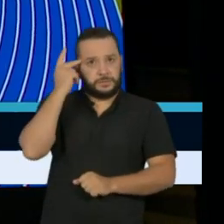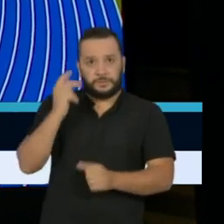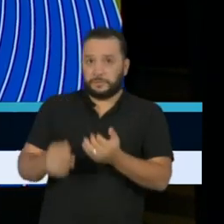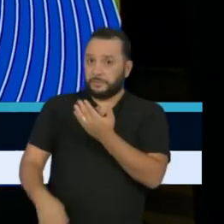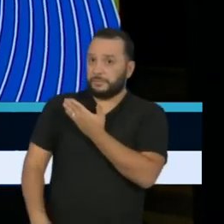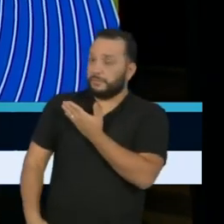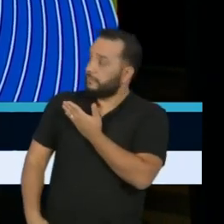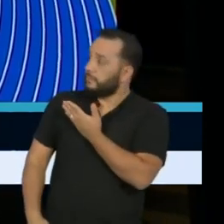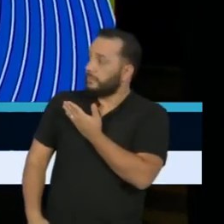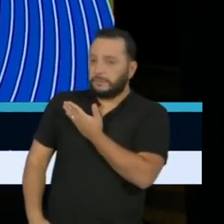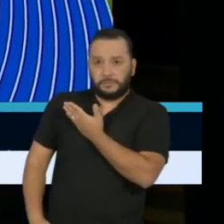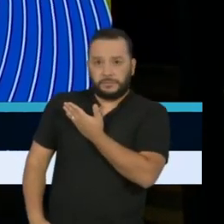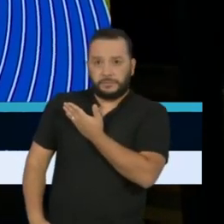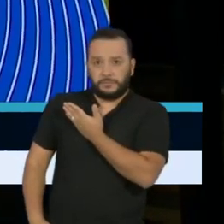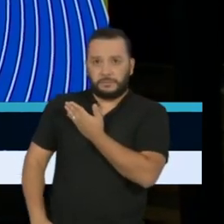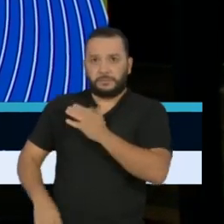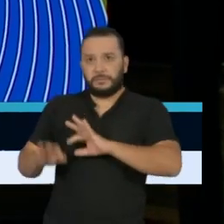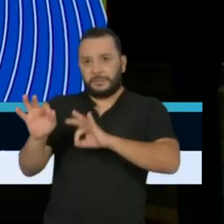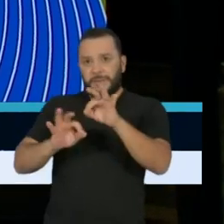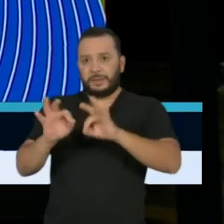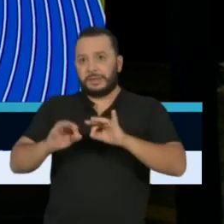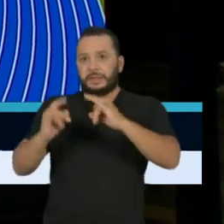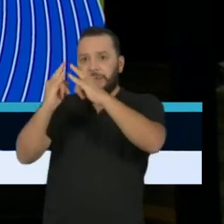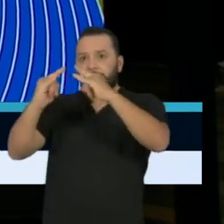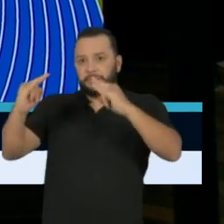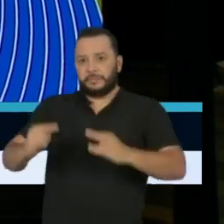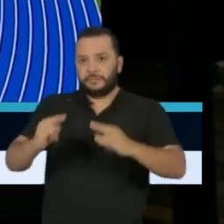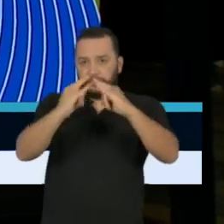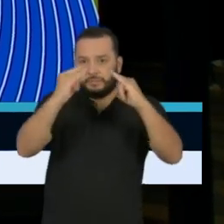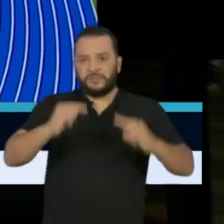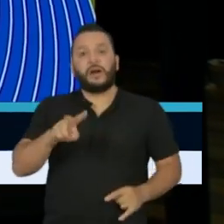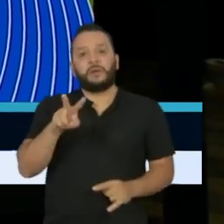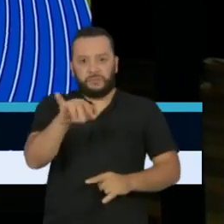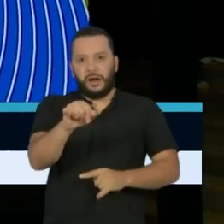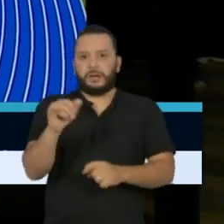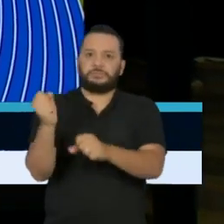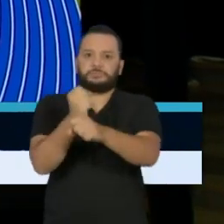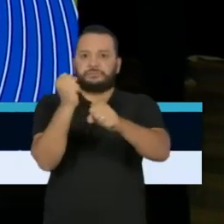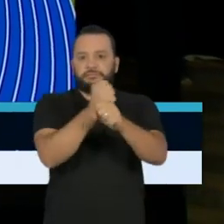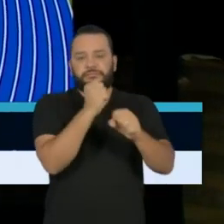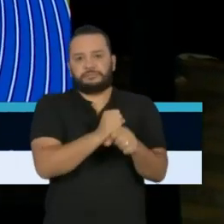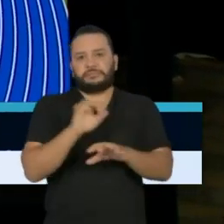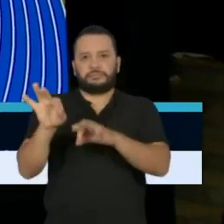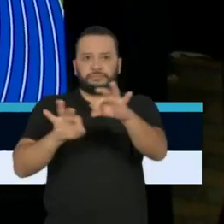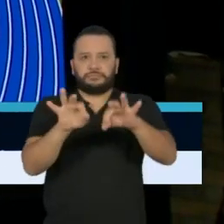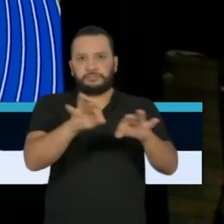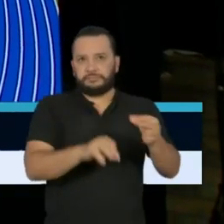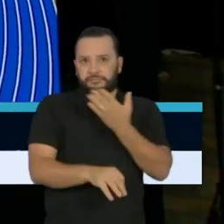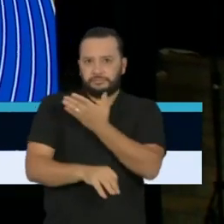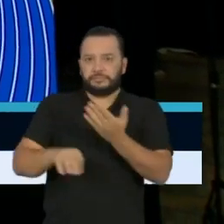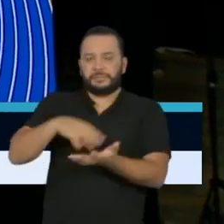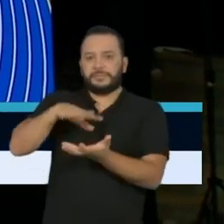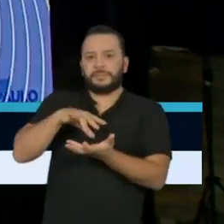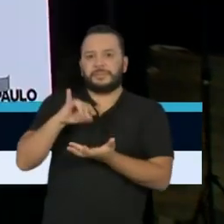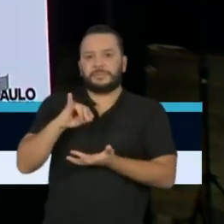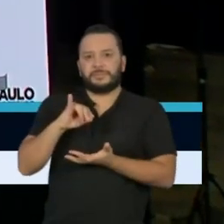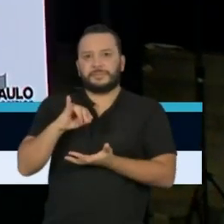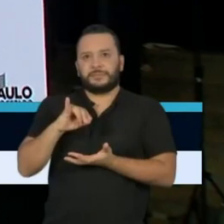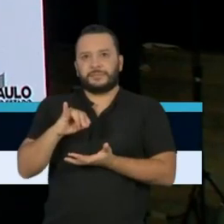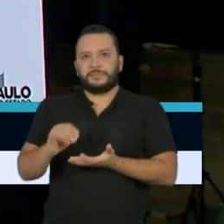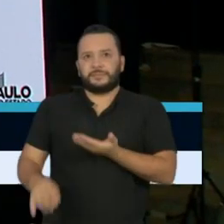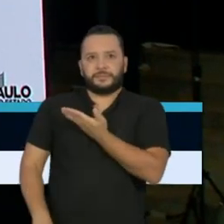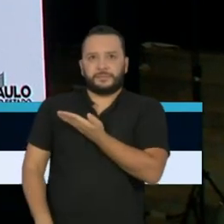é um esquema daquilo que vai ser construído, como um hospital de campanha. O seguinte, por